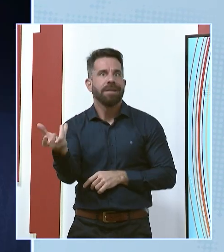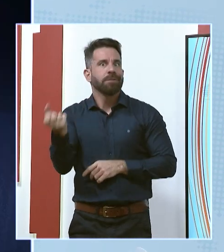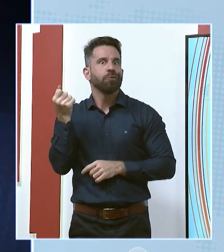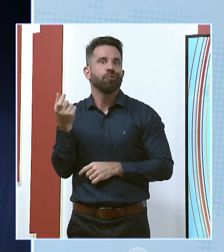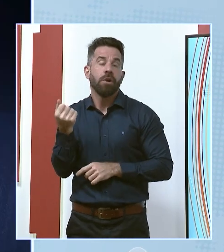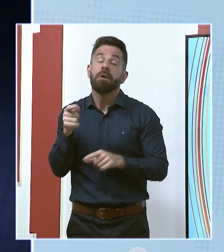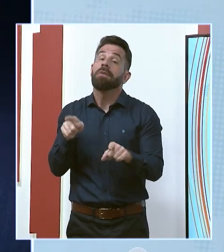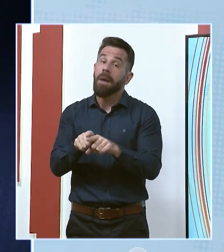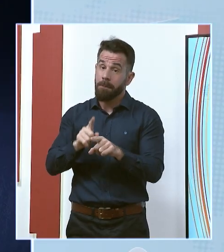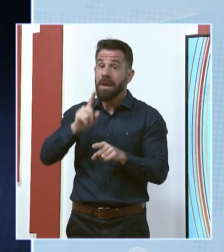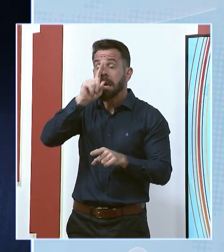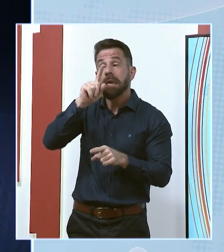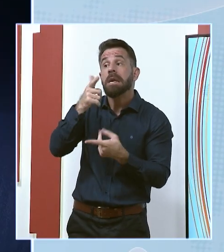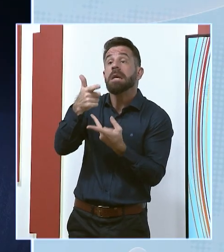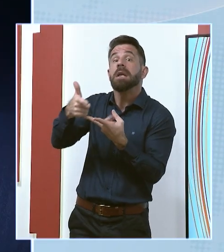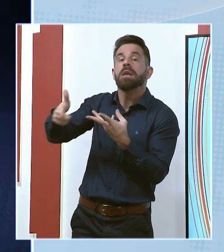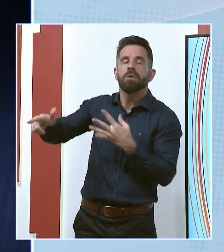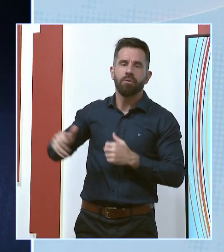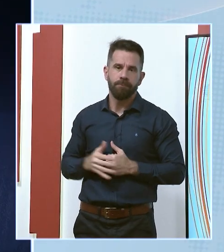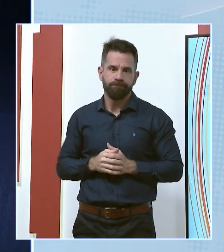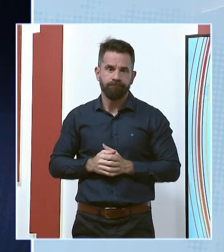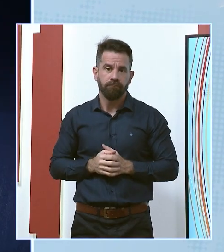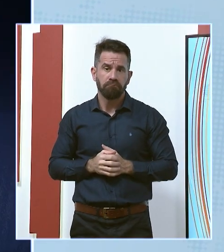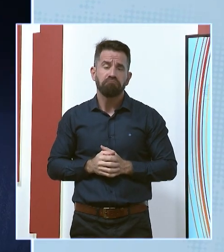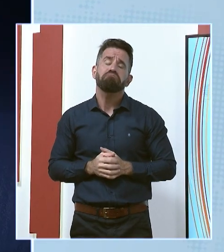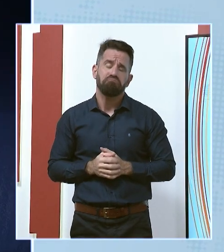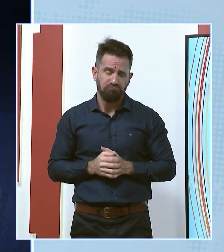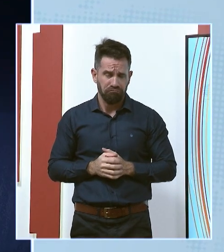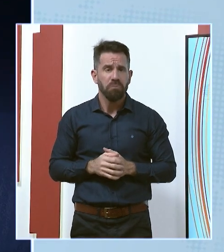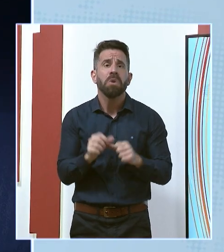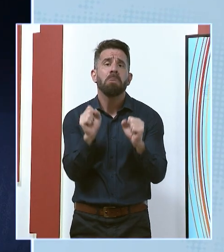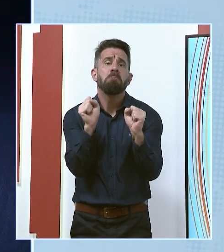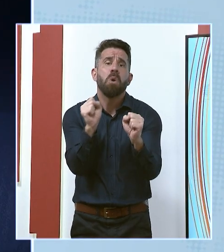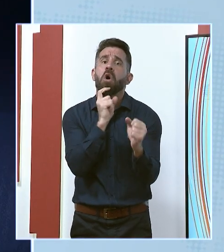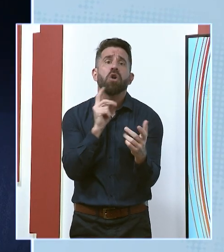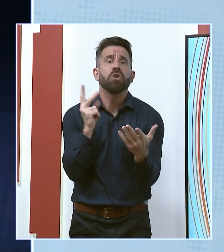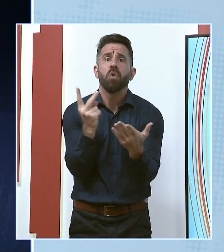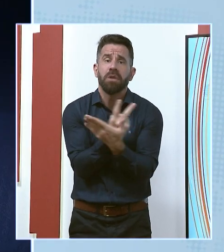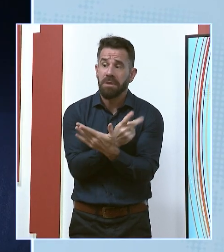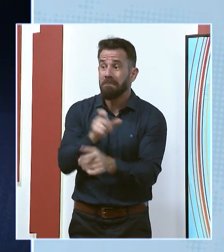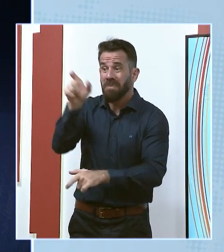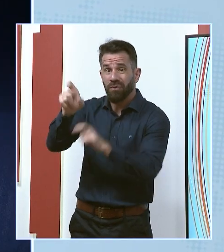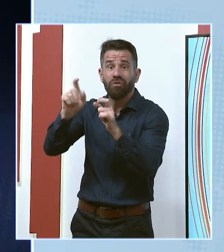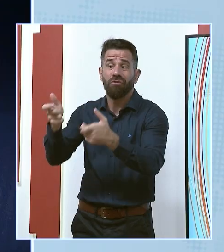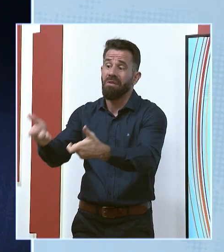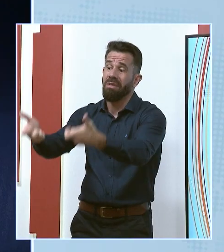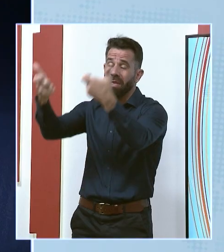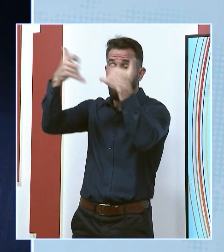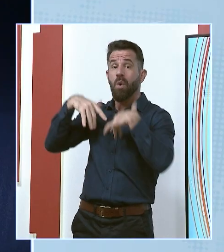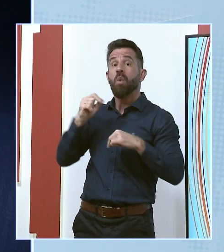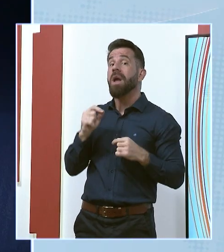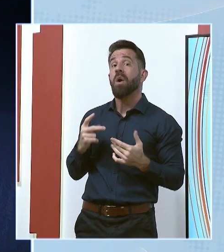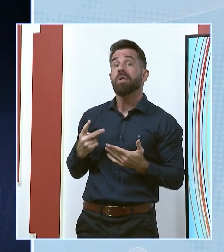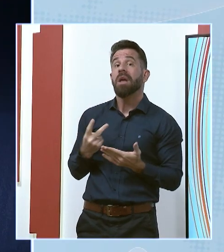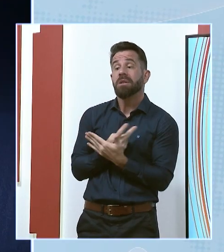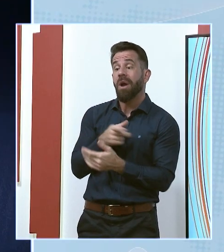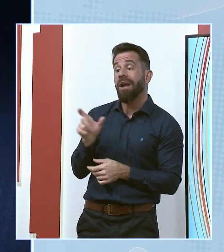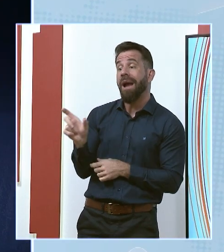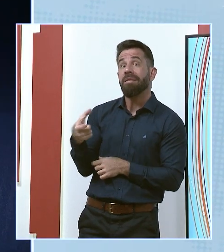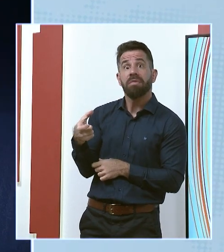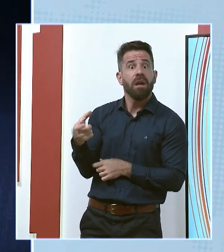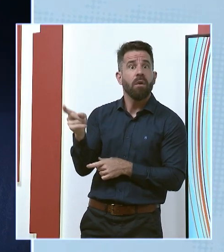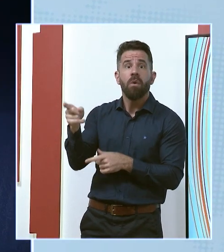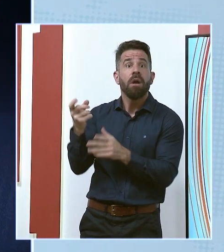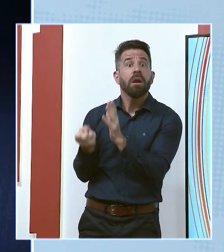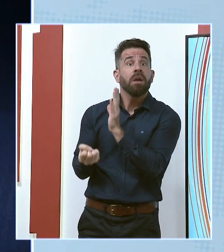riscos. Elas vendem esses dados na internet, então já chegou, infelizmente, jogadores para me relatarem que tiveram um cartão criado em seu nome que eles nem